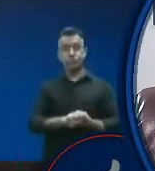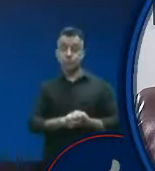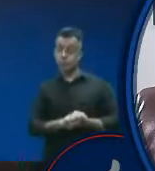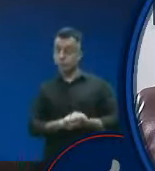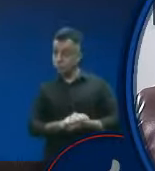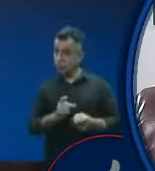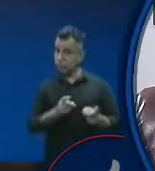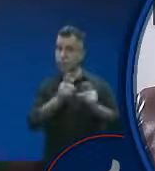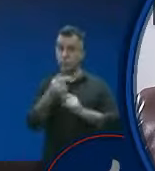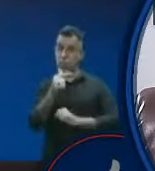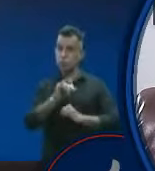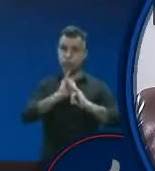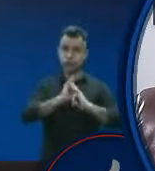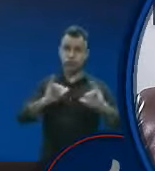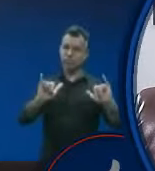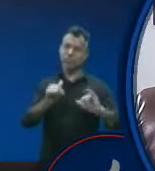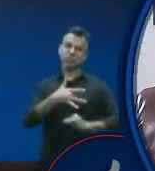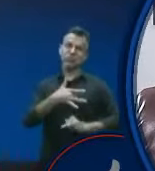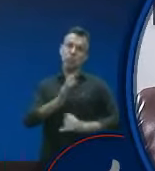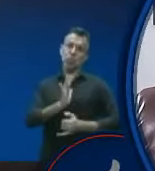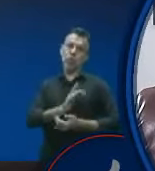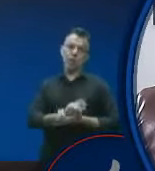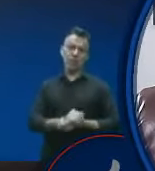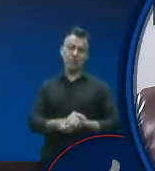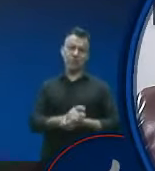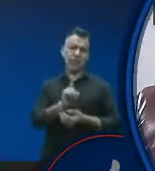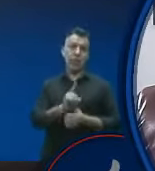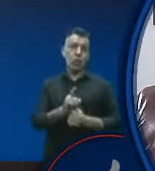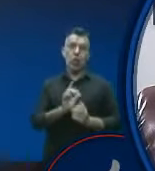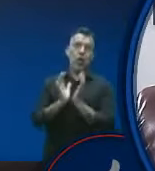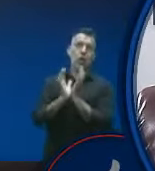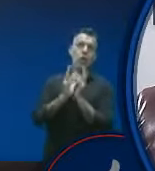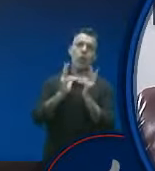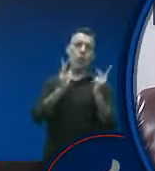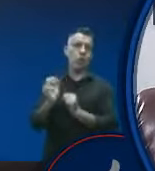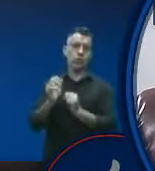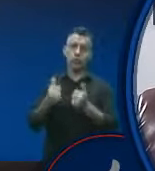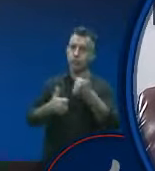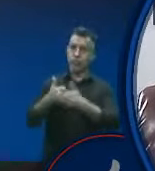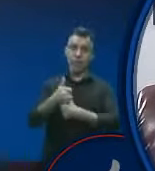Seller não tem Marketplace no coração. Isso não é como um time de futebol,